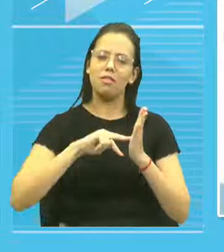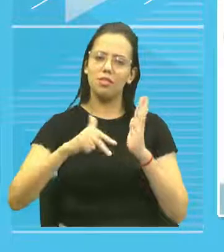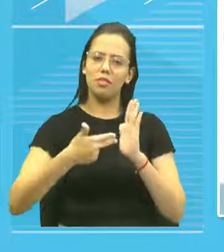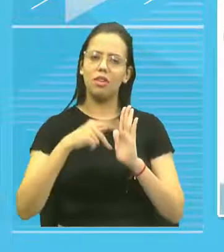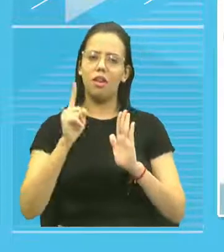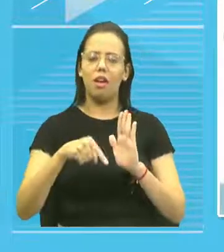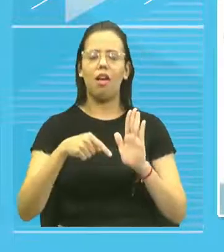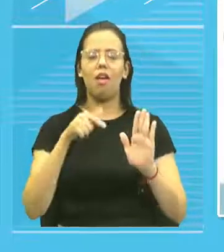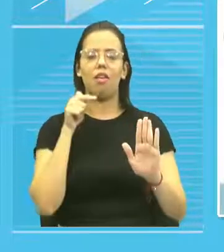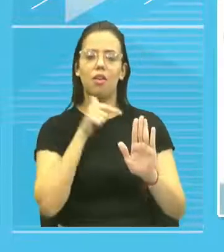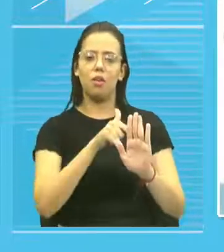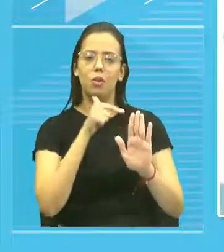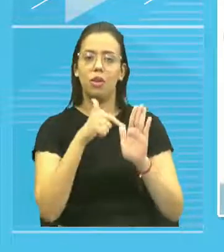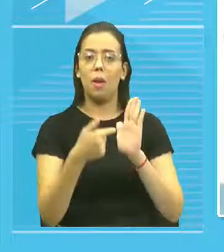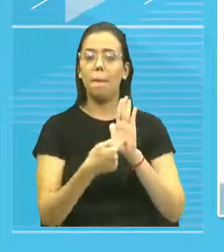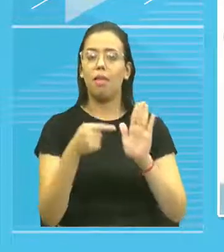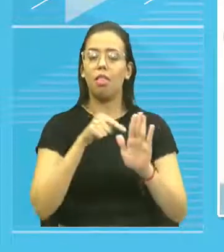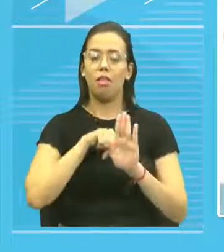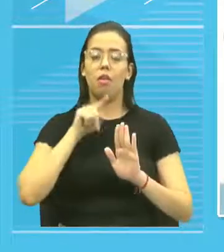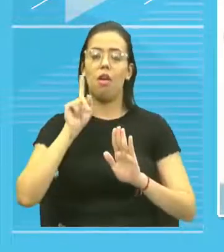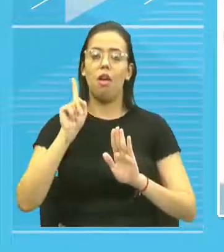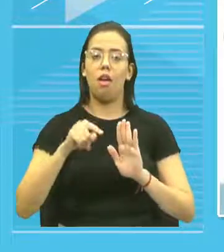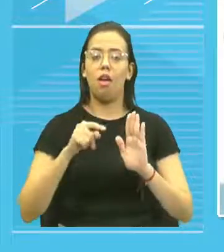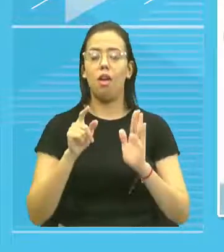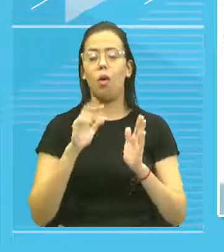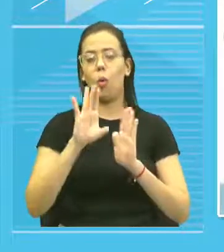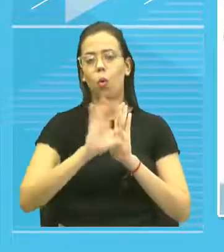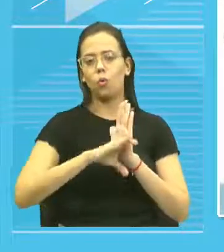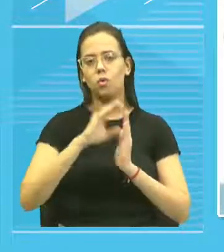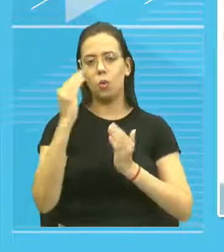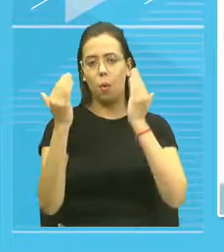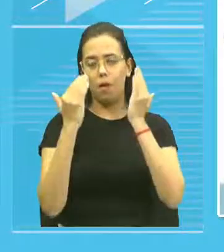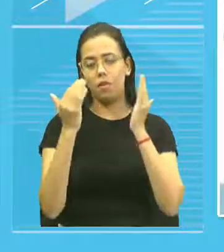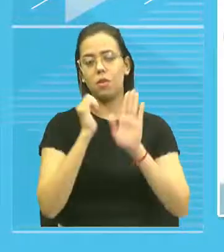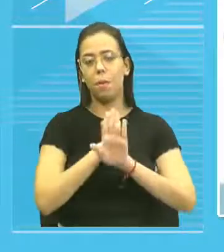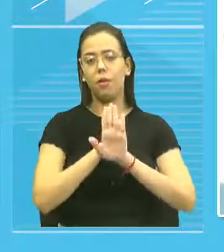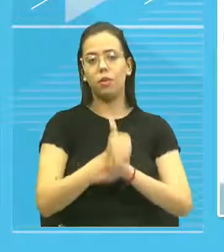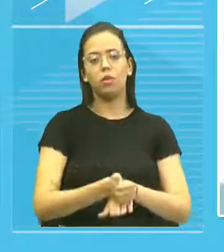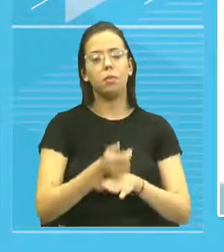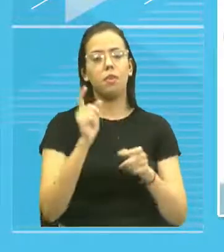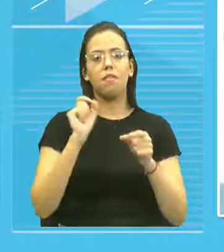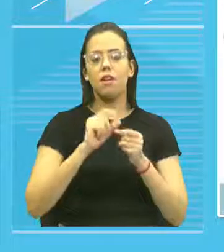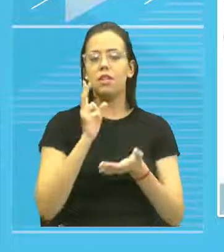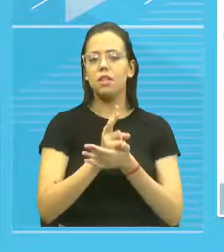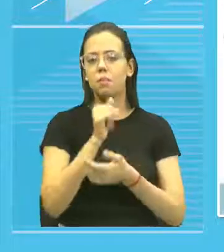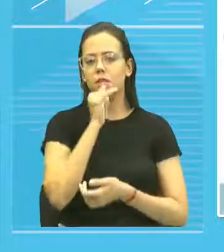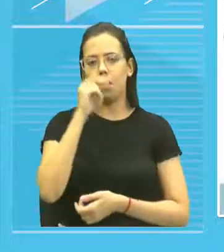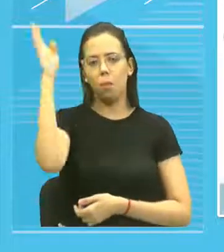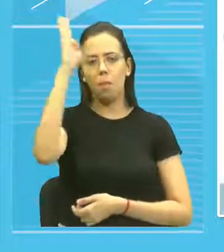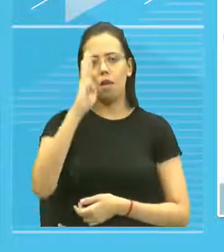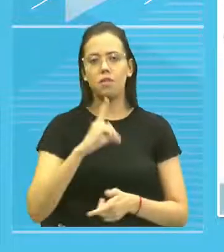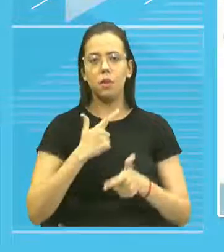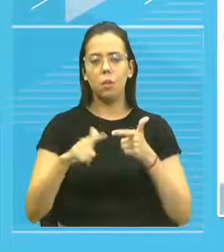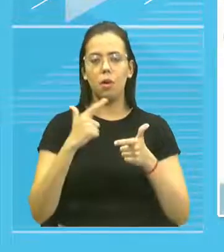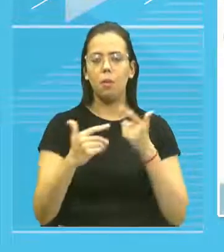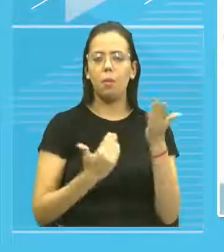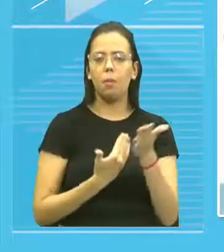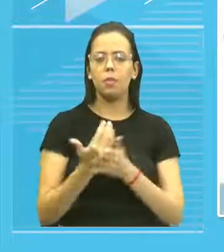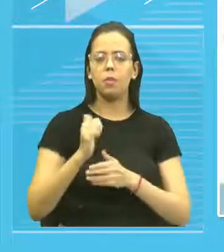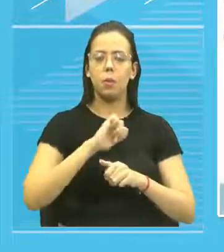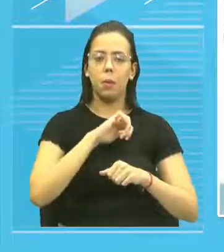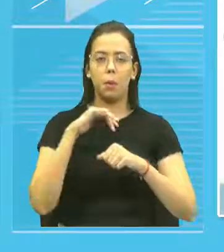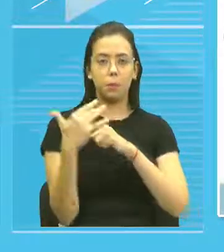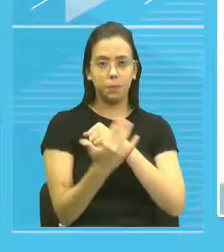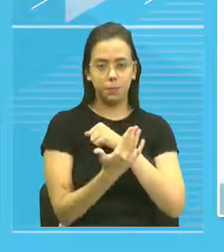uma metáfora uma comparação entre conceitos a metonímia a gente faz demais olha assim exemplo o Brasil está em crise desde que a